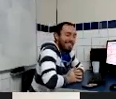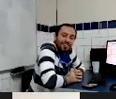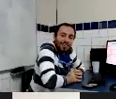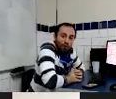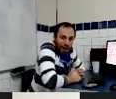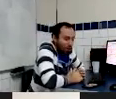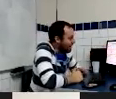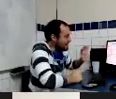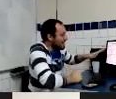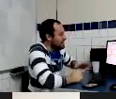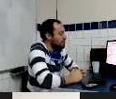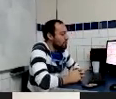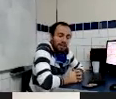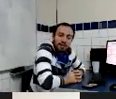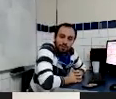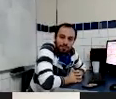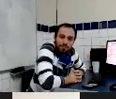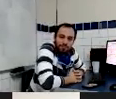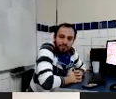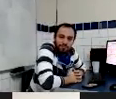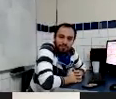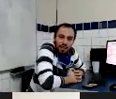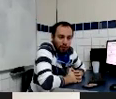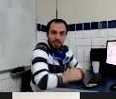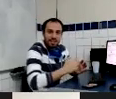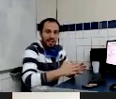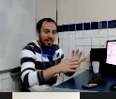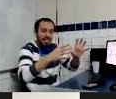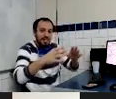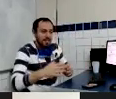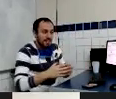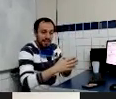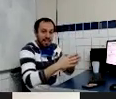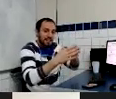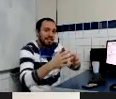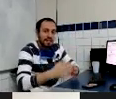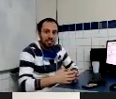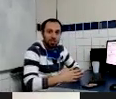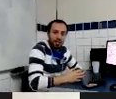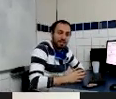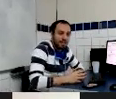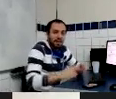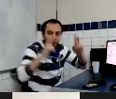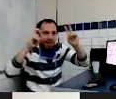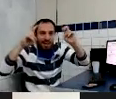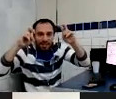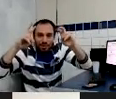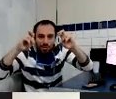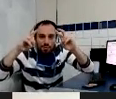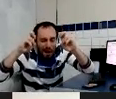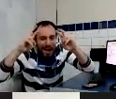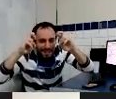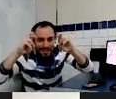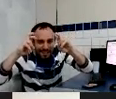né? O faraó, ele se encaixa muito bem nisso. Você tem líderes, lideranças religiosas. Vamos lá.